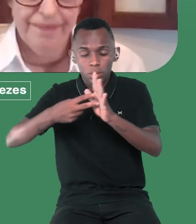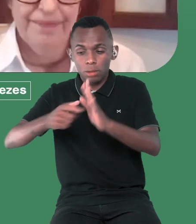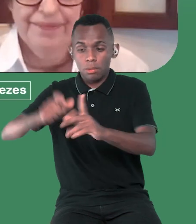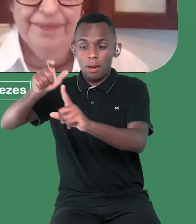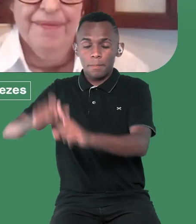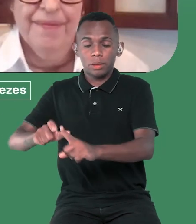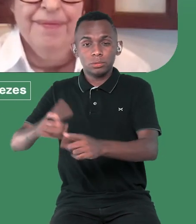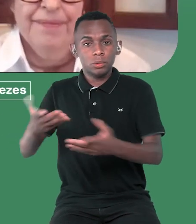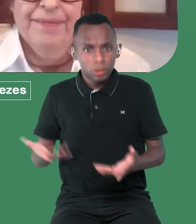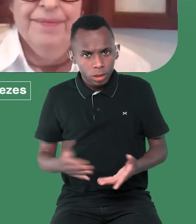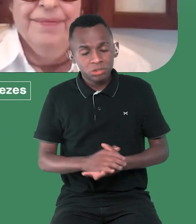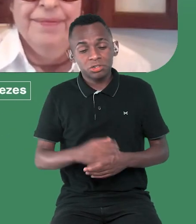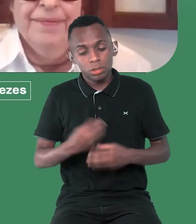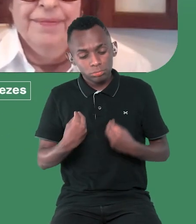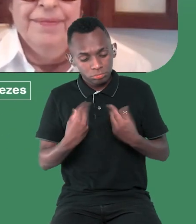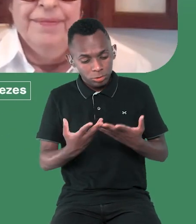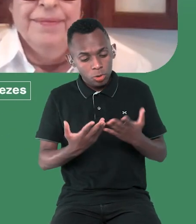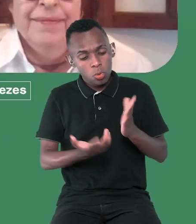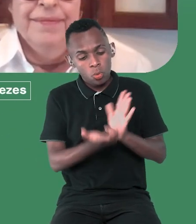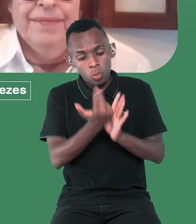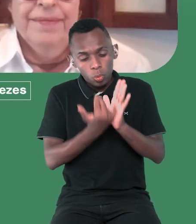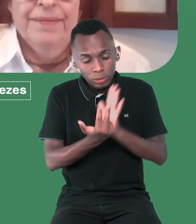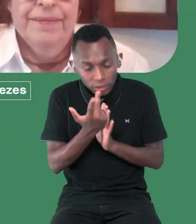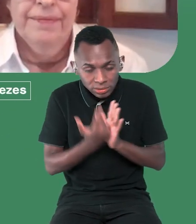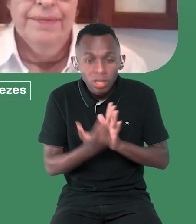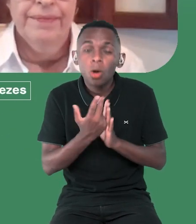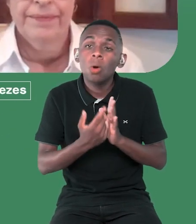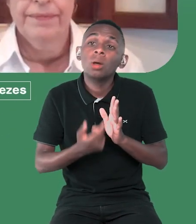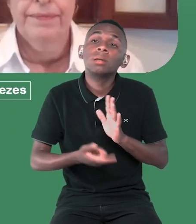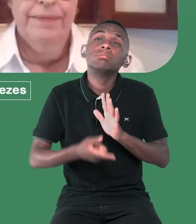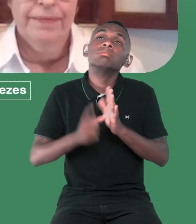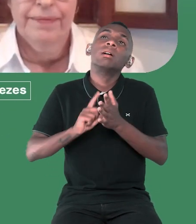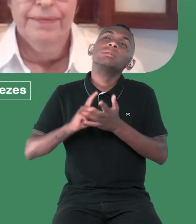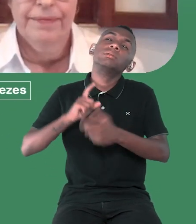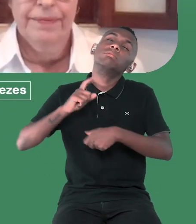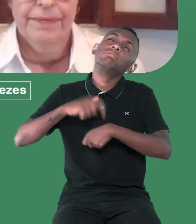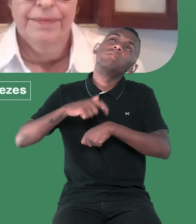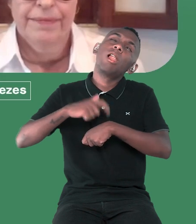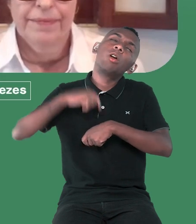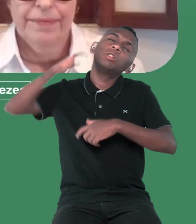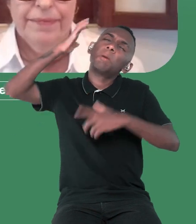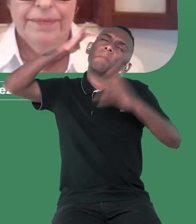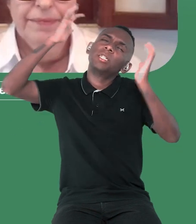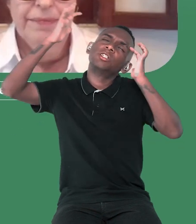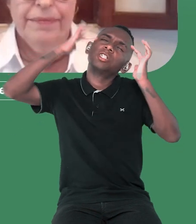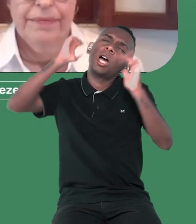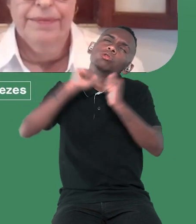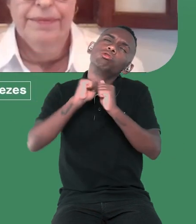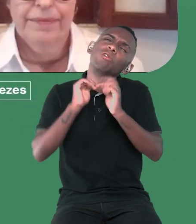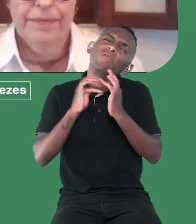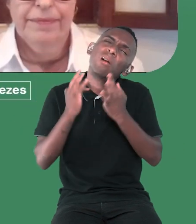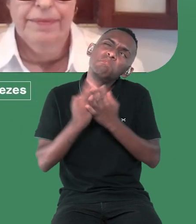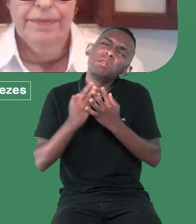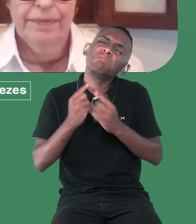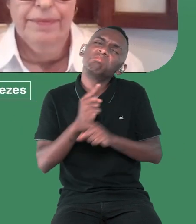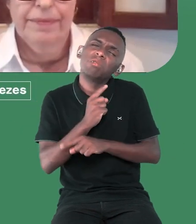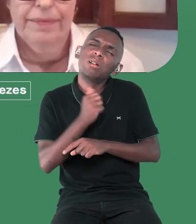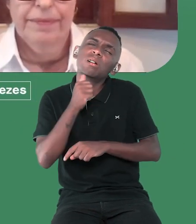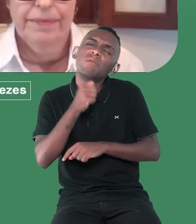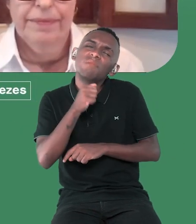ela deu corpo a esse relógio que existia no meu imaginário afetivo, né? Esse relógio